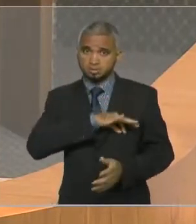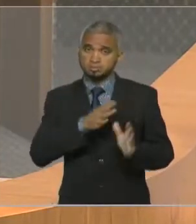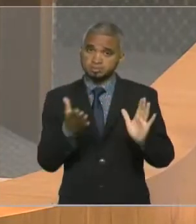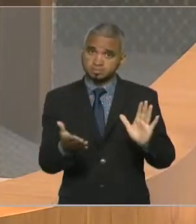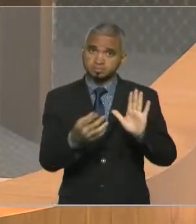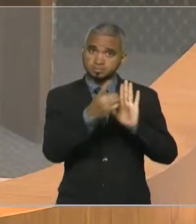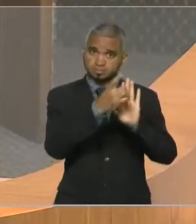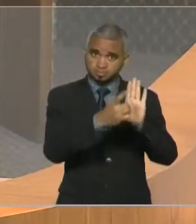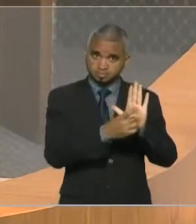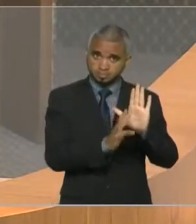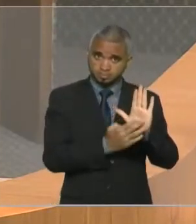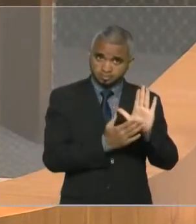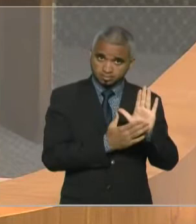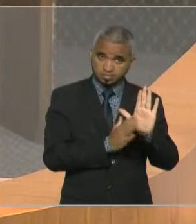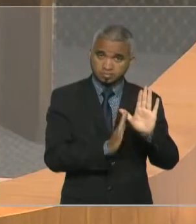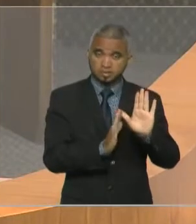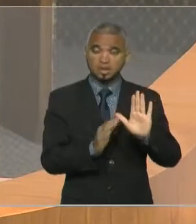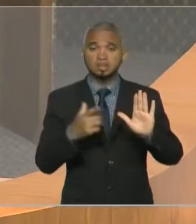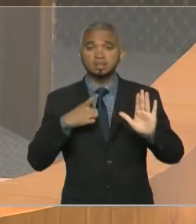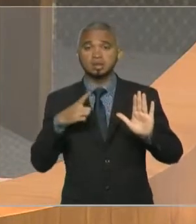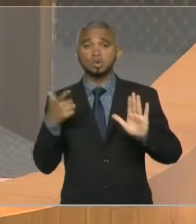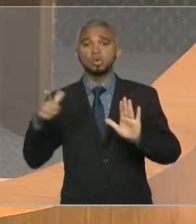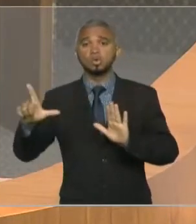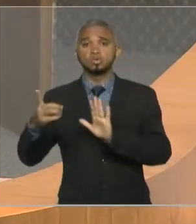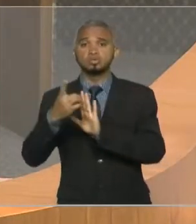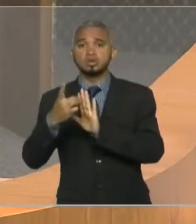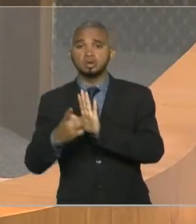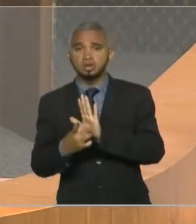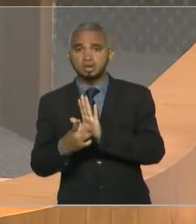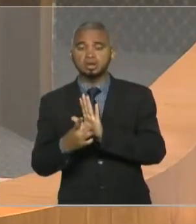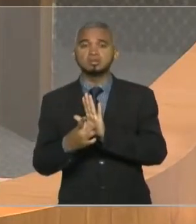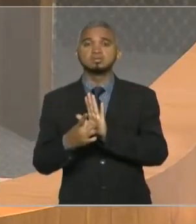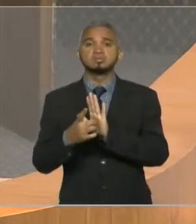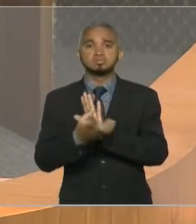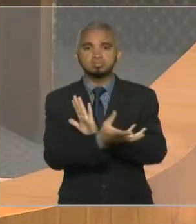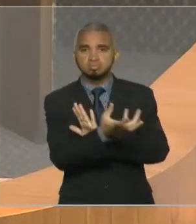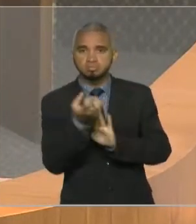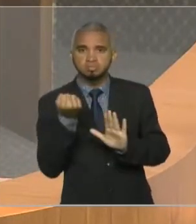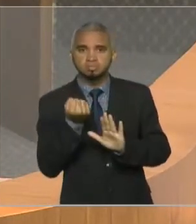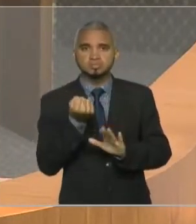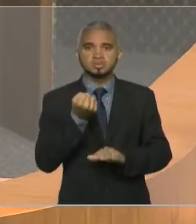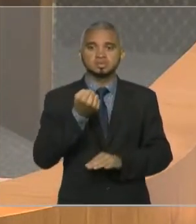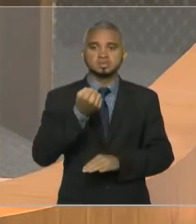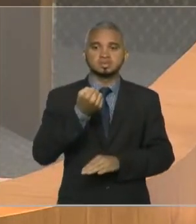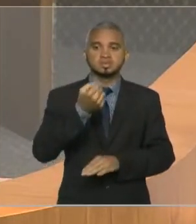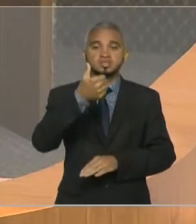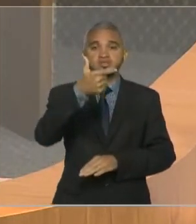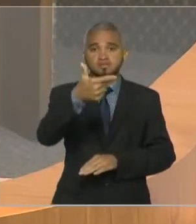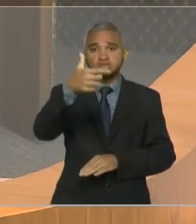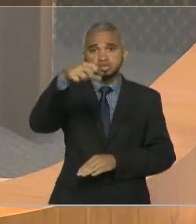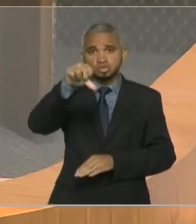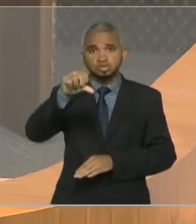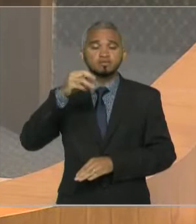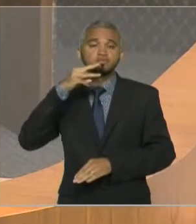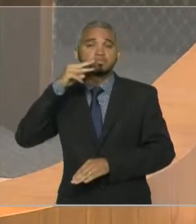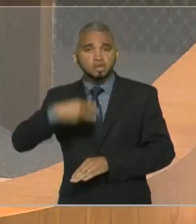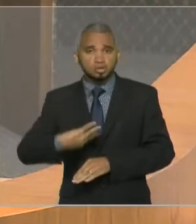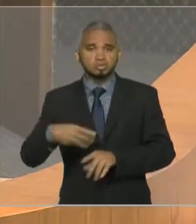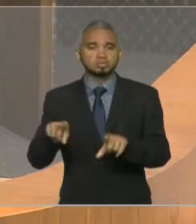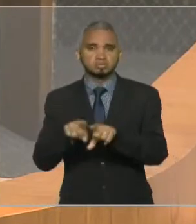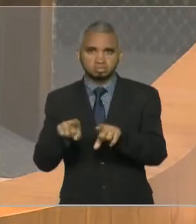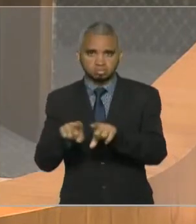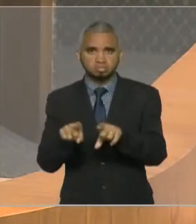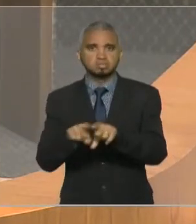o governador já tinha baixado um decreto anterior, remanejando mais 129 milhões também